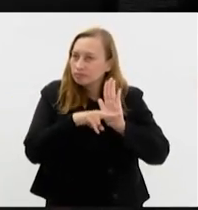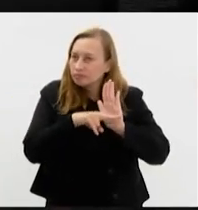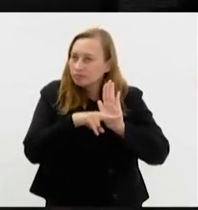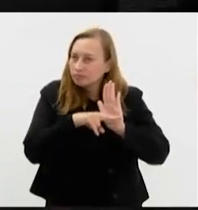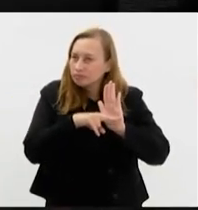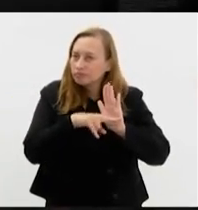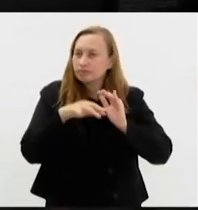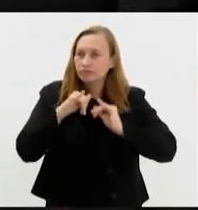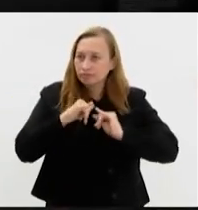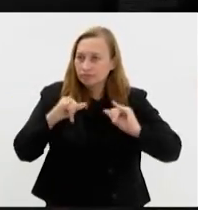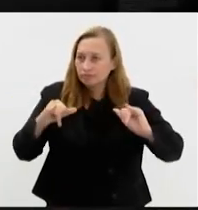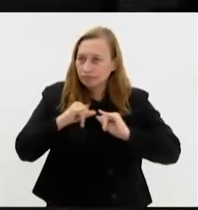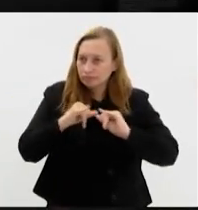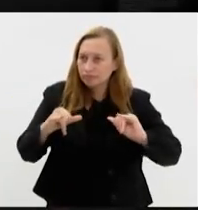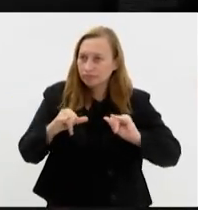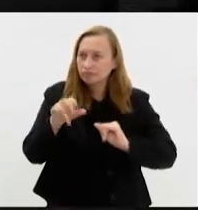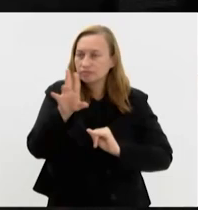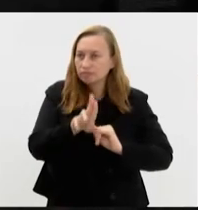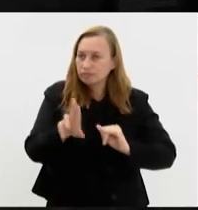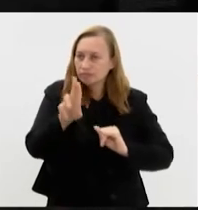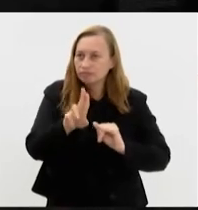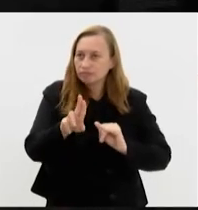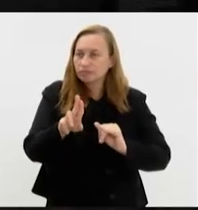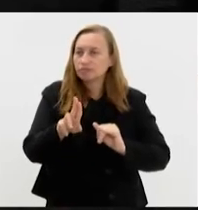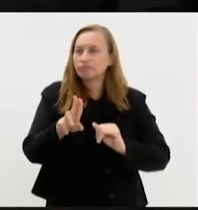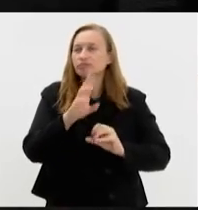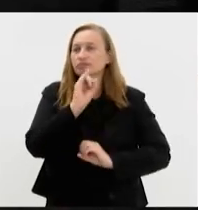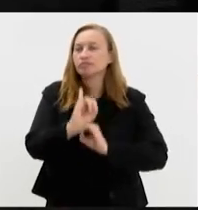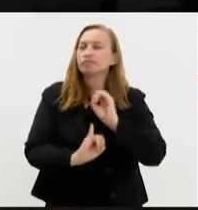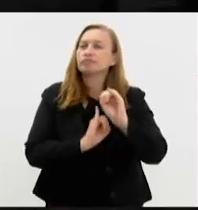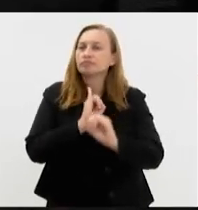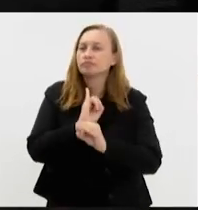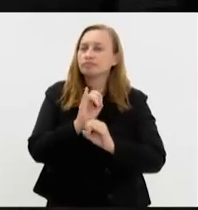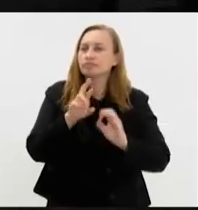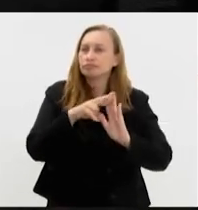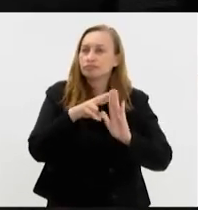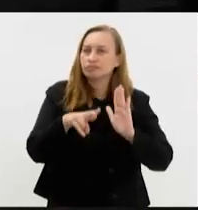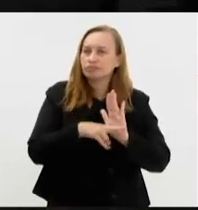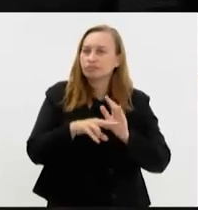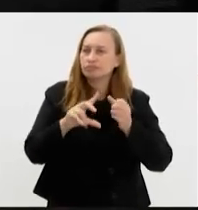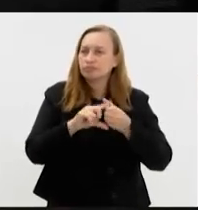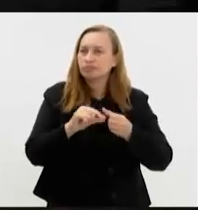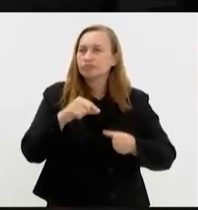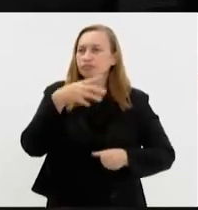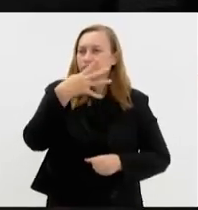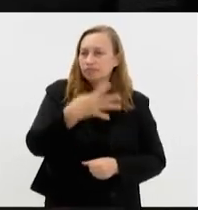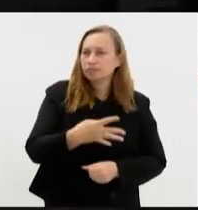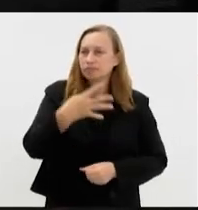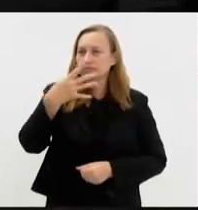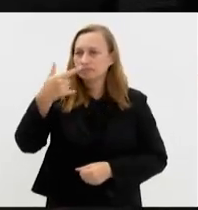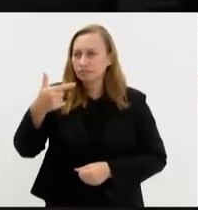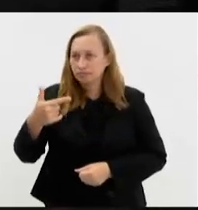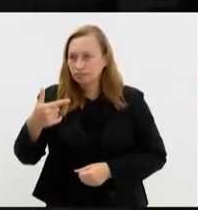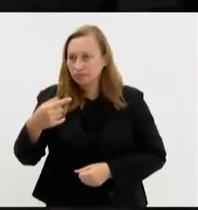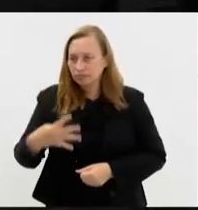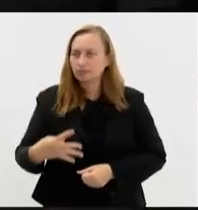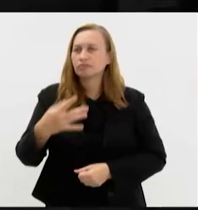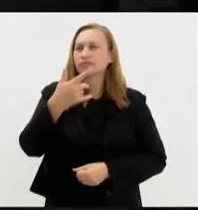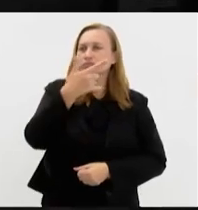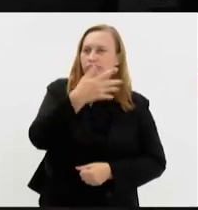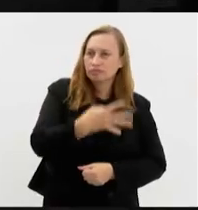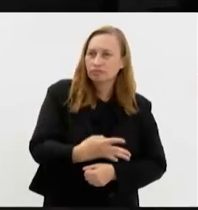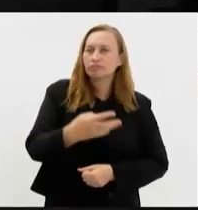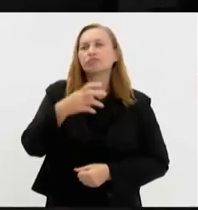propaganda com o uso da internet onde surgem ali normas no artigo 44 45 combinada com 55